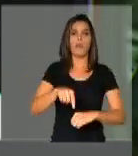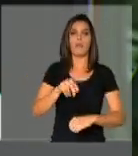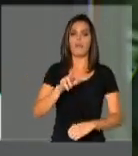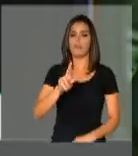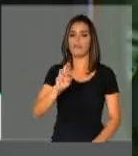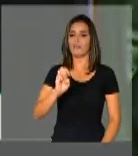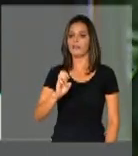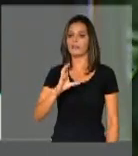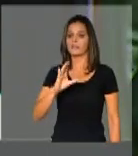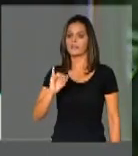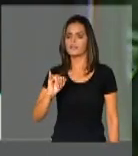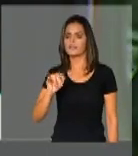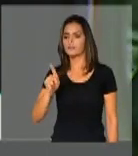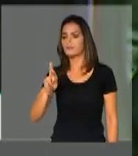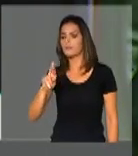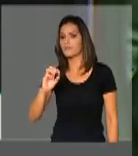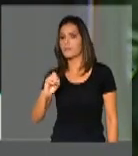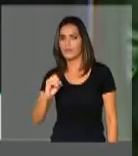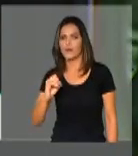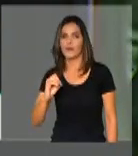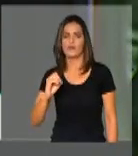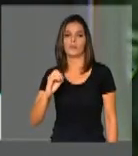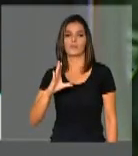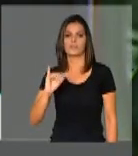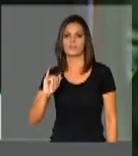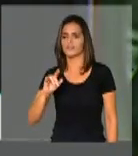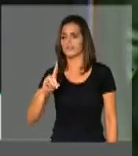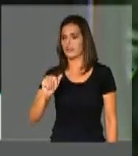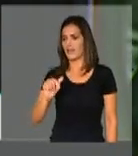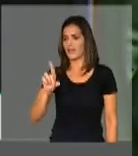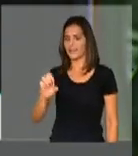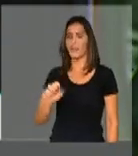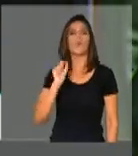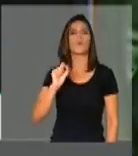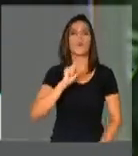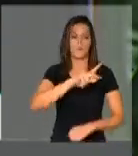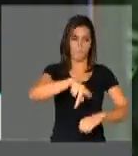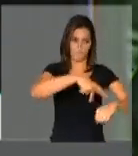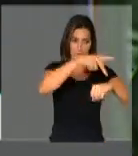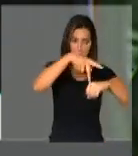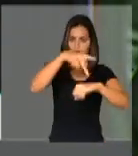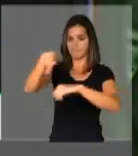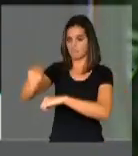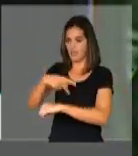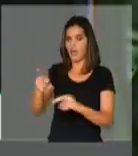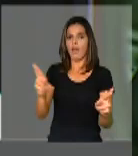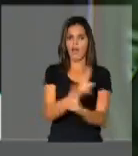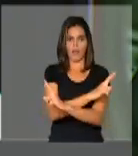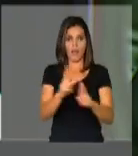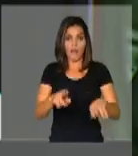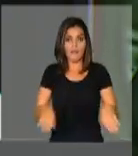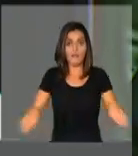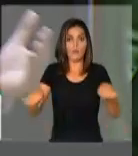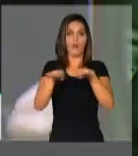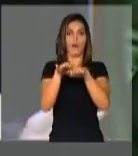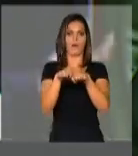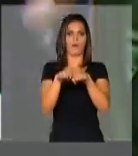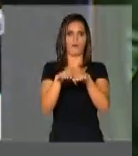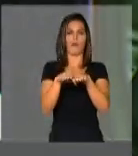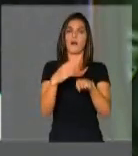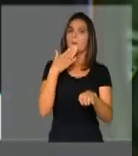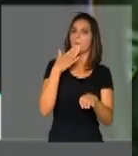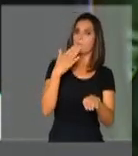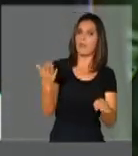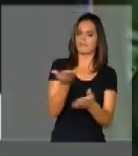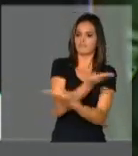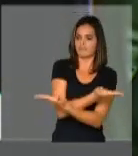da reciprocidade. Os países, quando se relacionam como iguais,